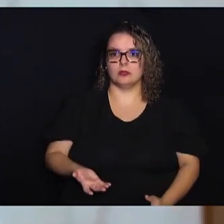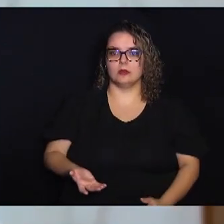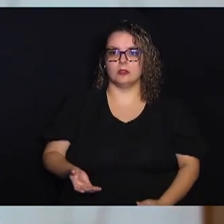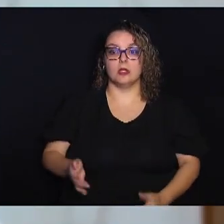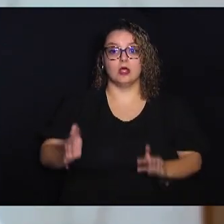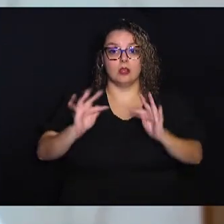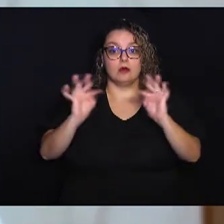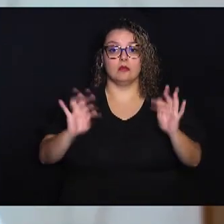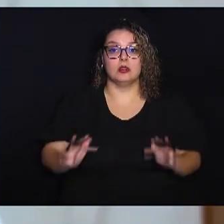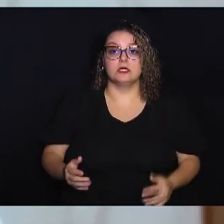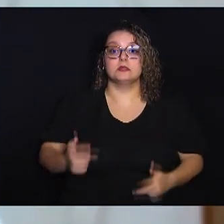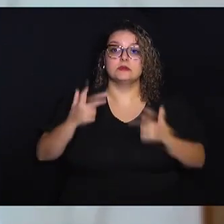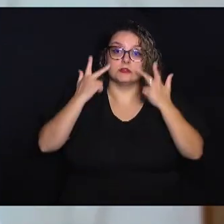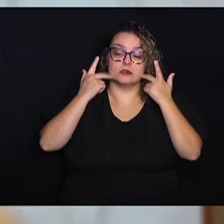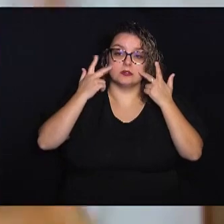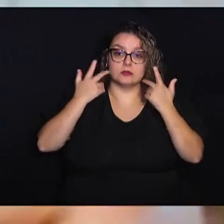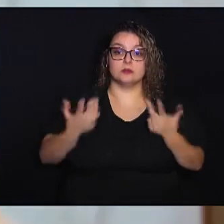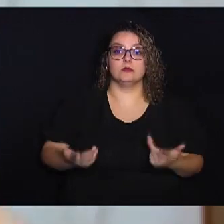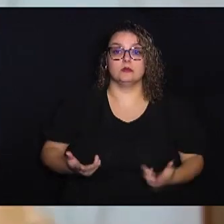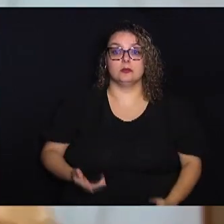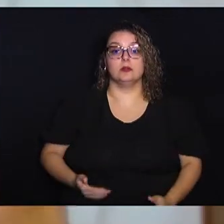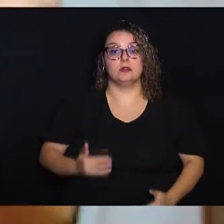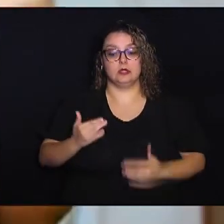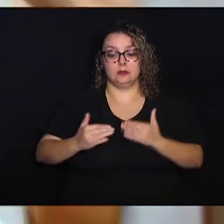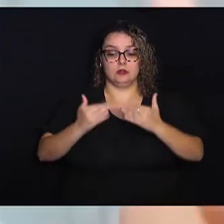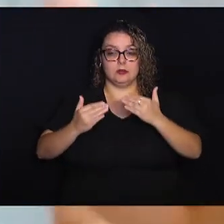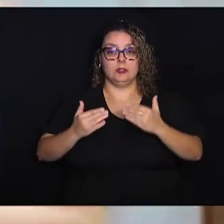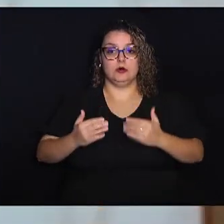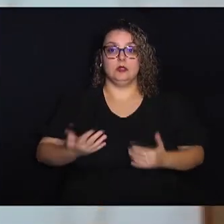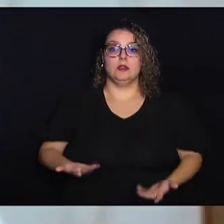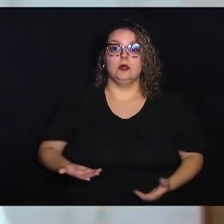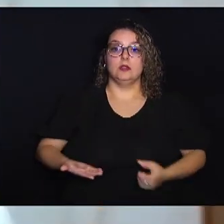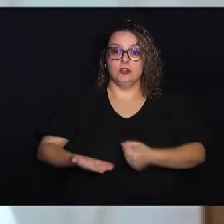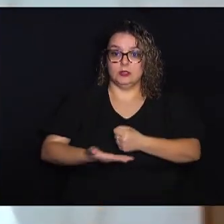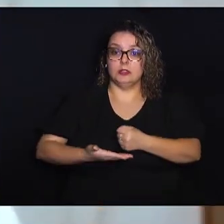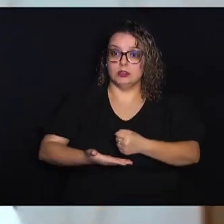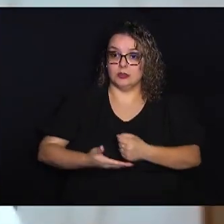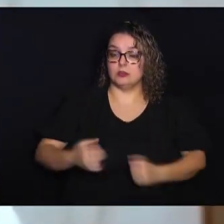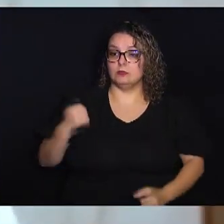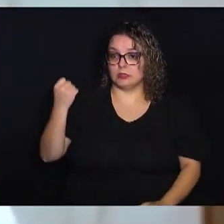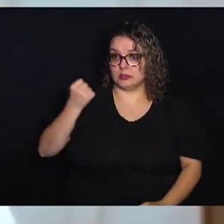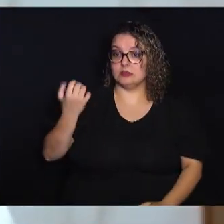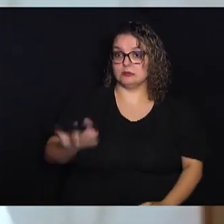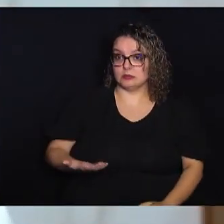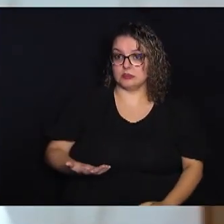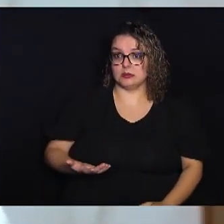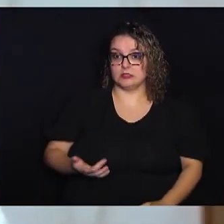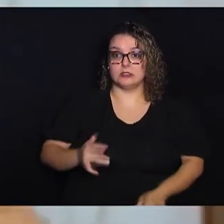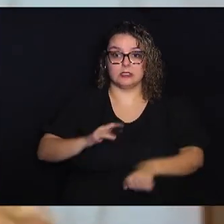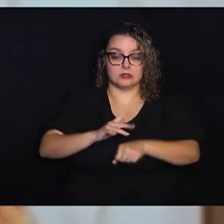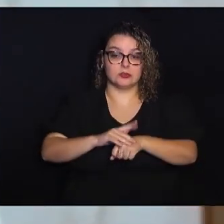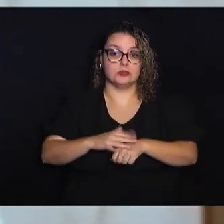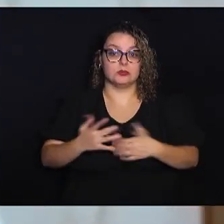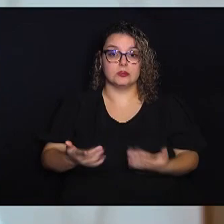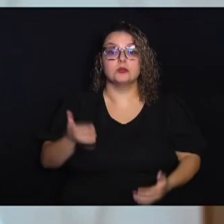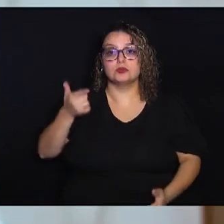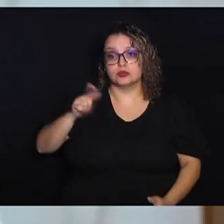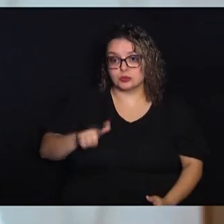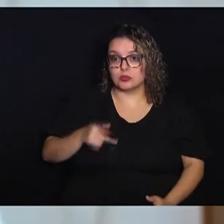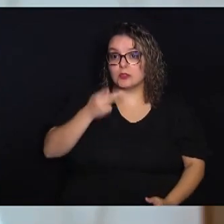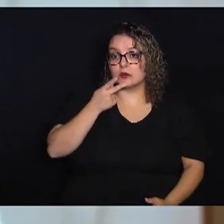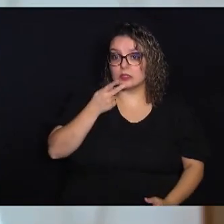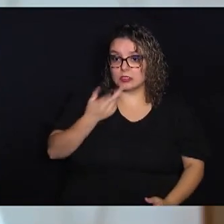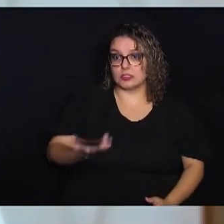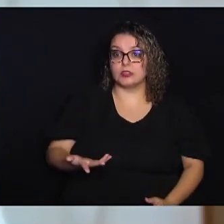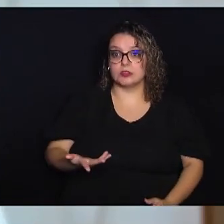feliz da vida, tranquilo quanto a vir desenvolver, no mínimo, formas mais graves dessas doenças, né? Então, de novo, a gente está falando